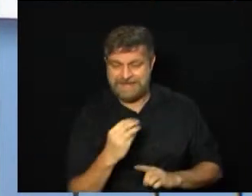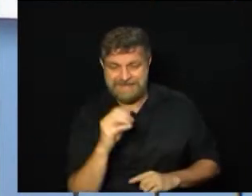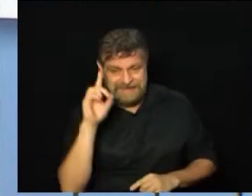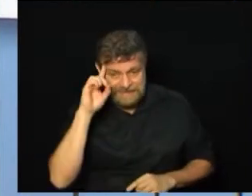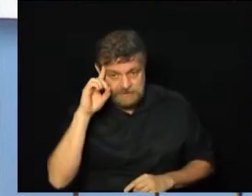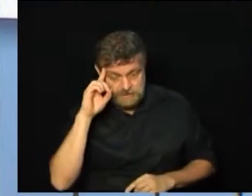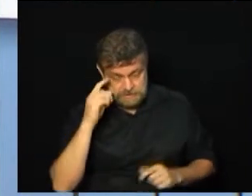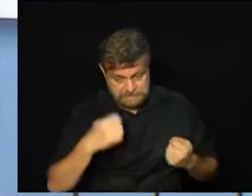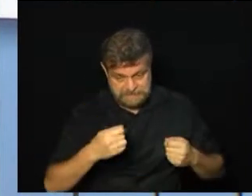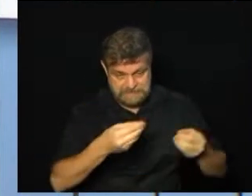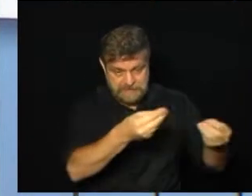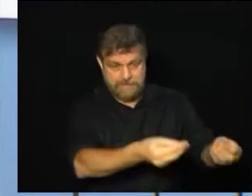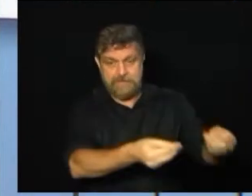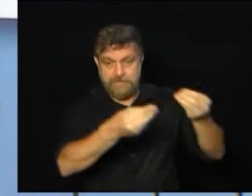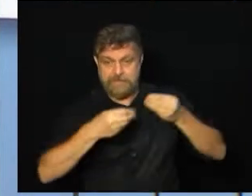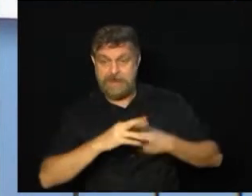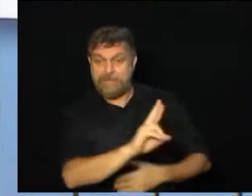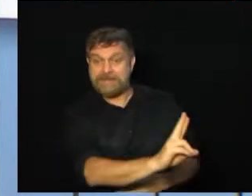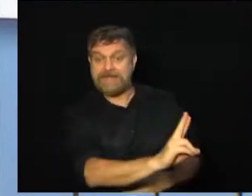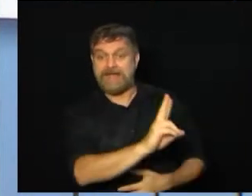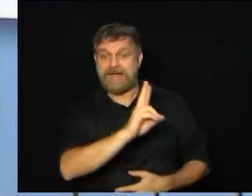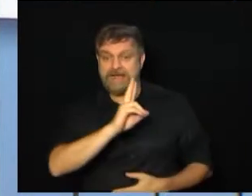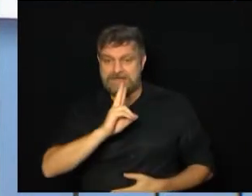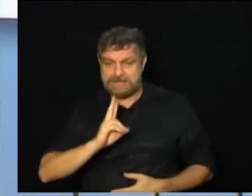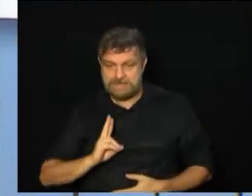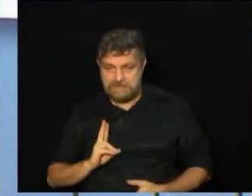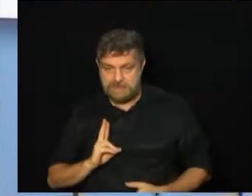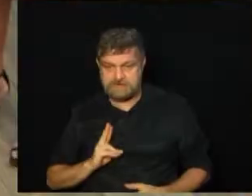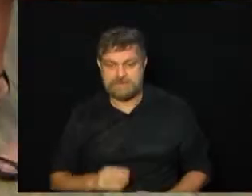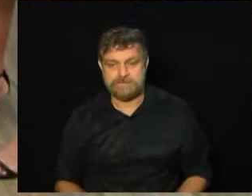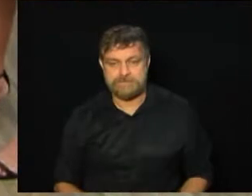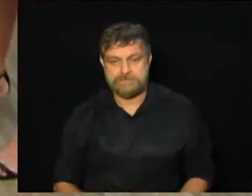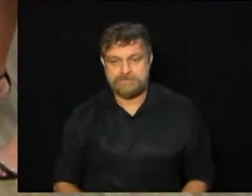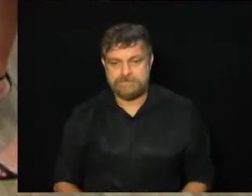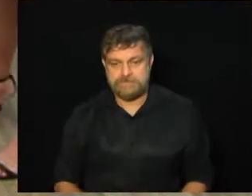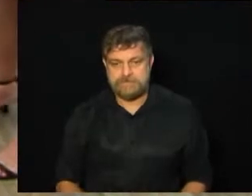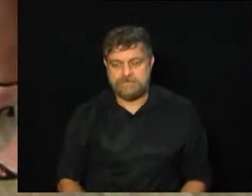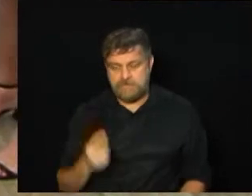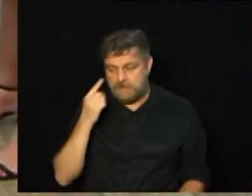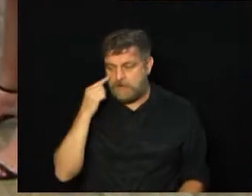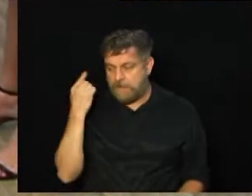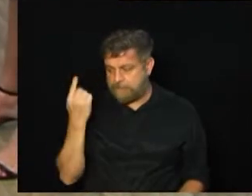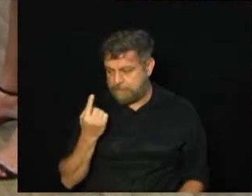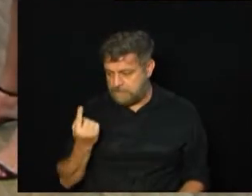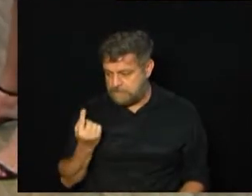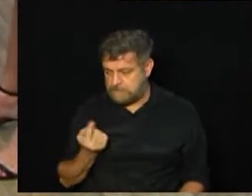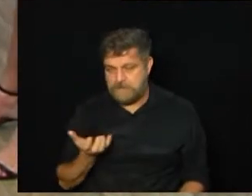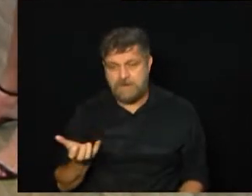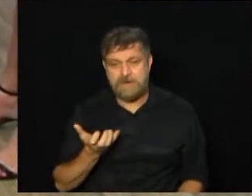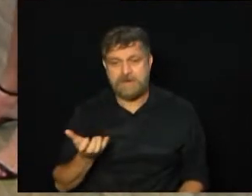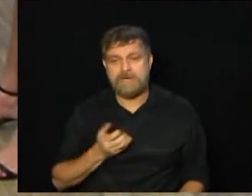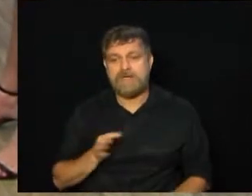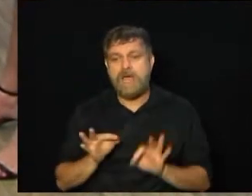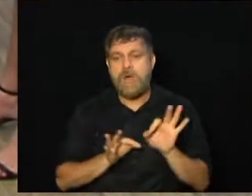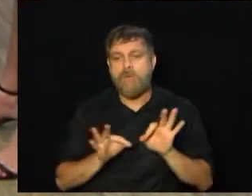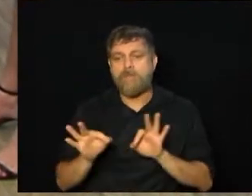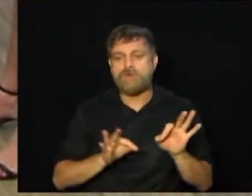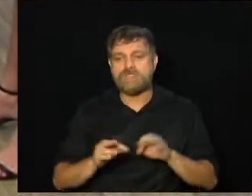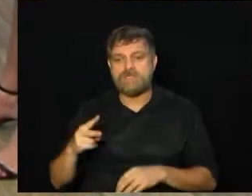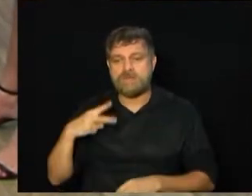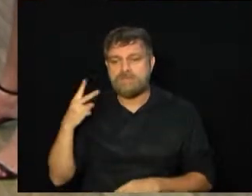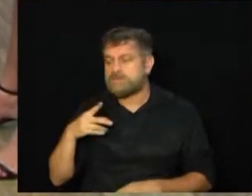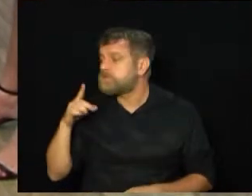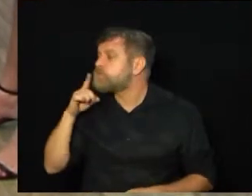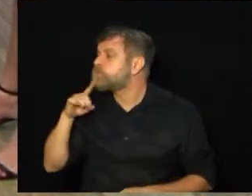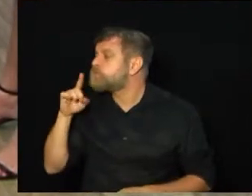se necessário, para responder às demandas do Legislativo. Mirna Abreu, agora a gente fala sobre um projeto do vereador